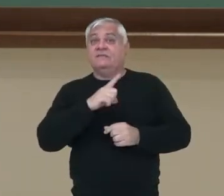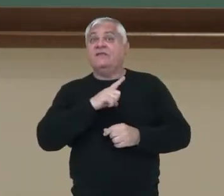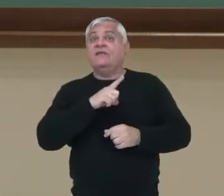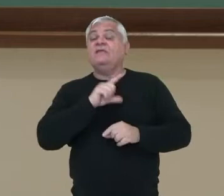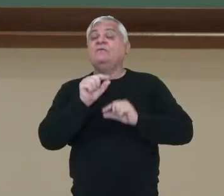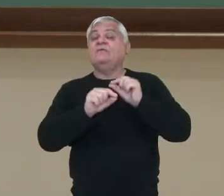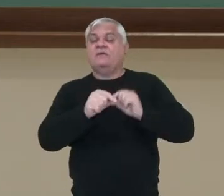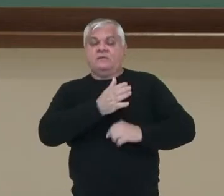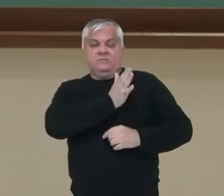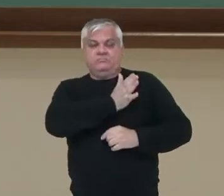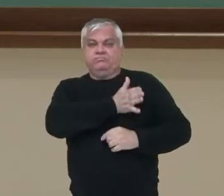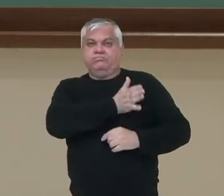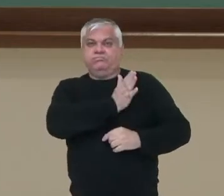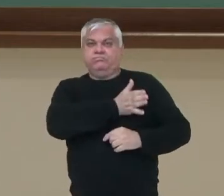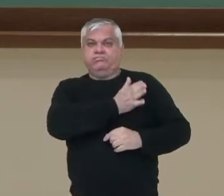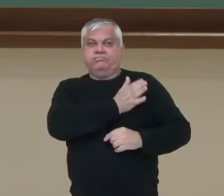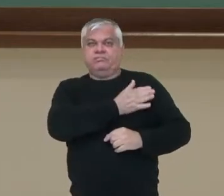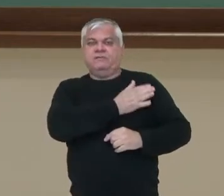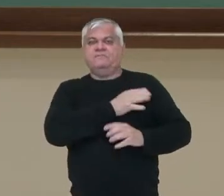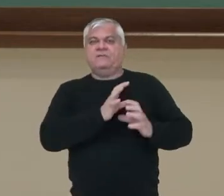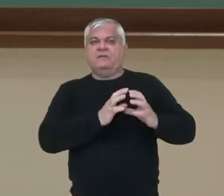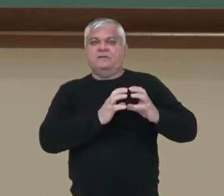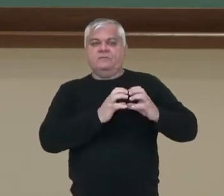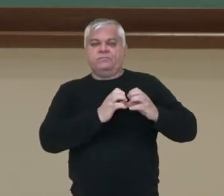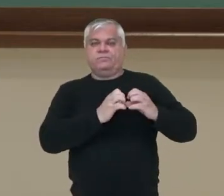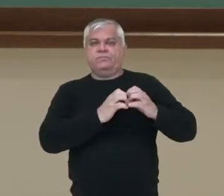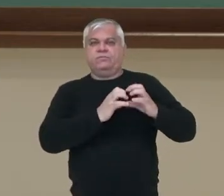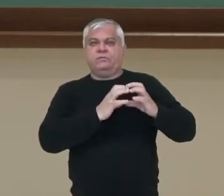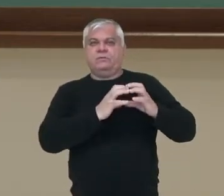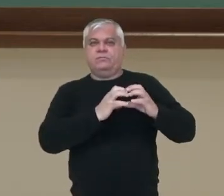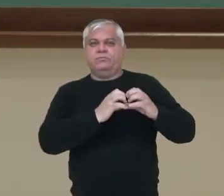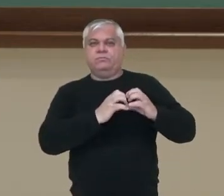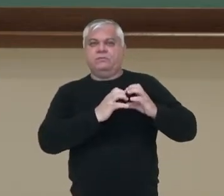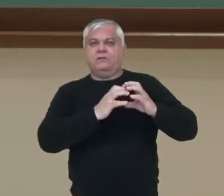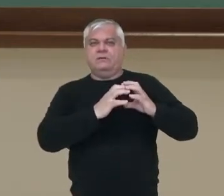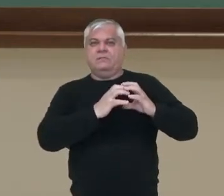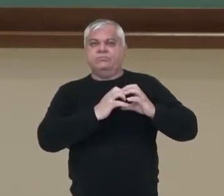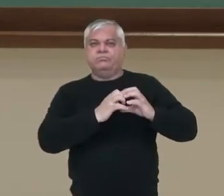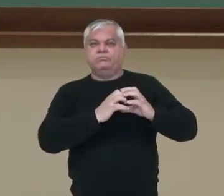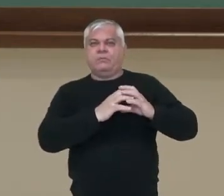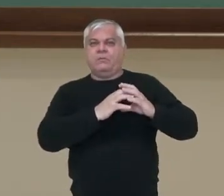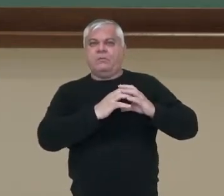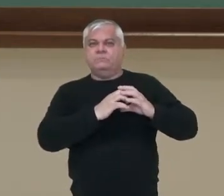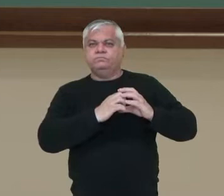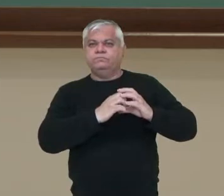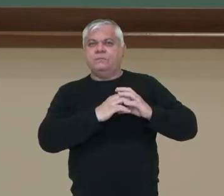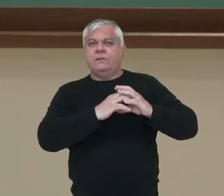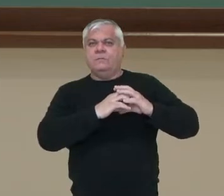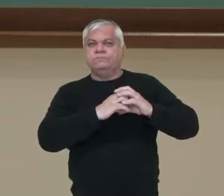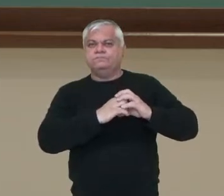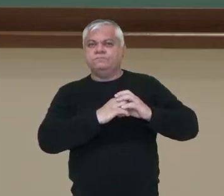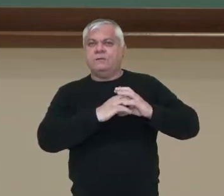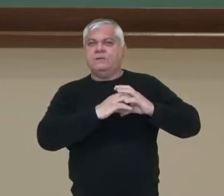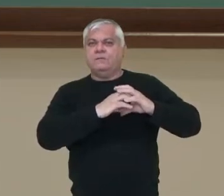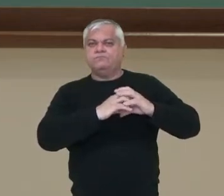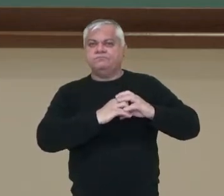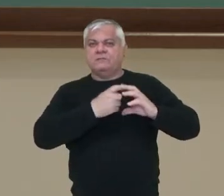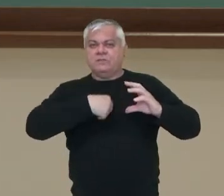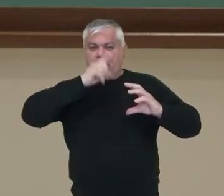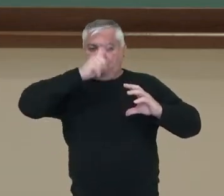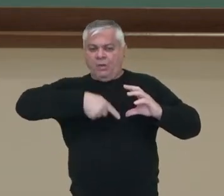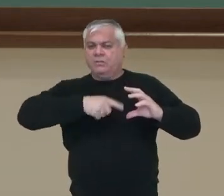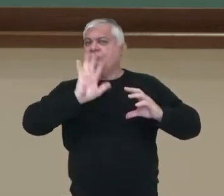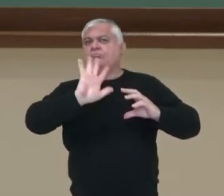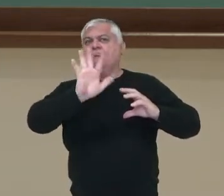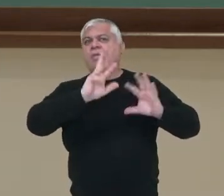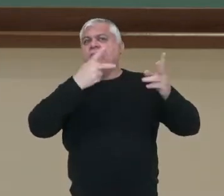tem um trabalho automático, né? Então você não depende de um pensamento seu para que ele funcione, né?